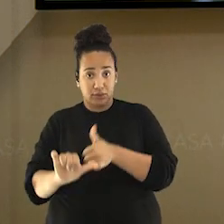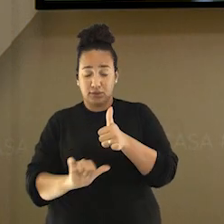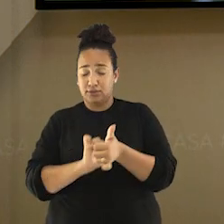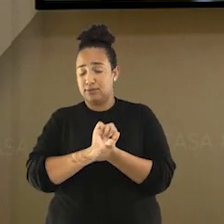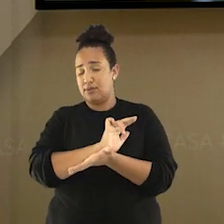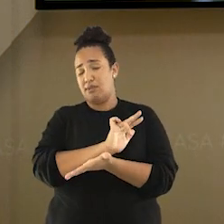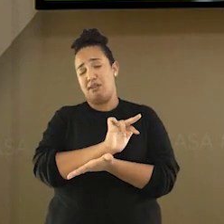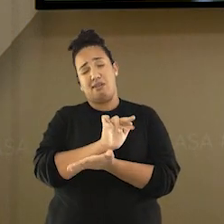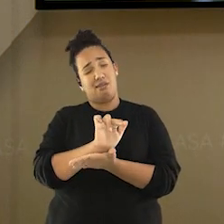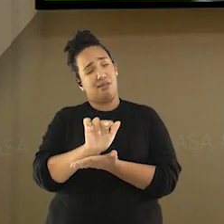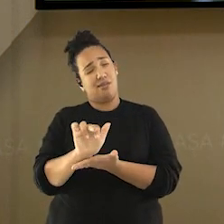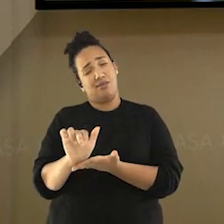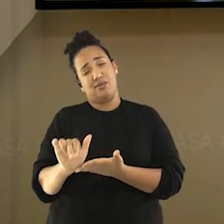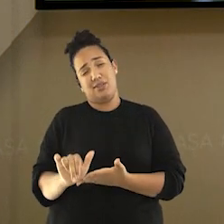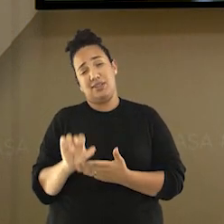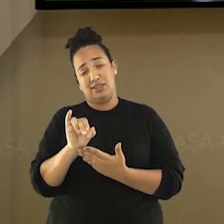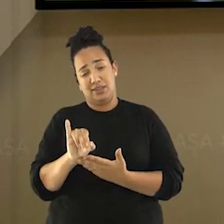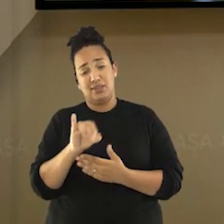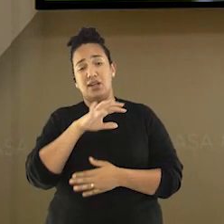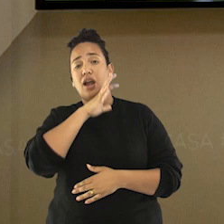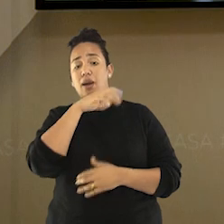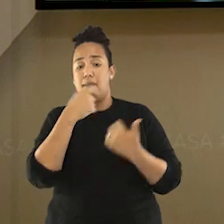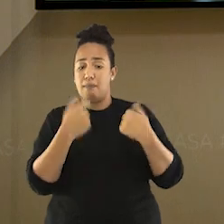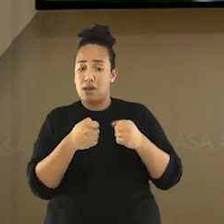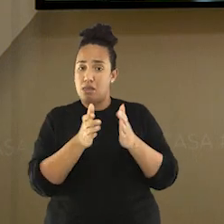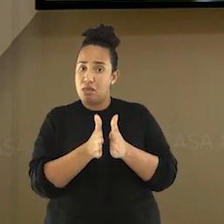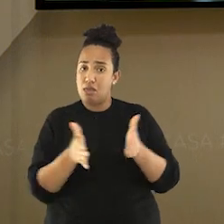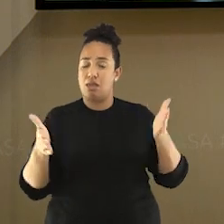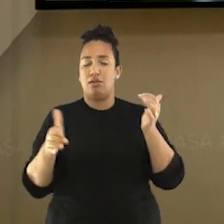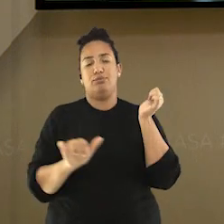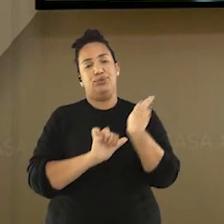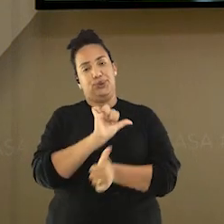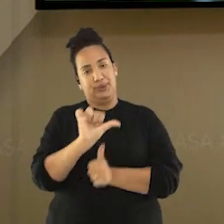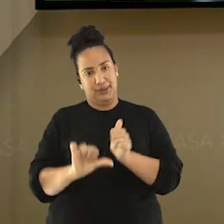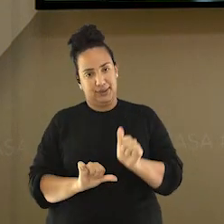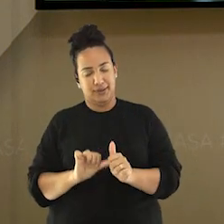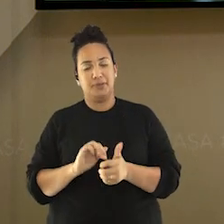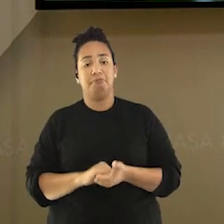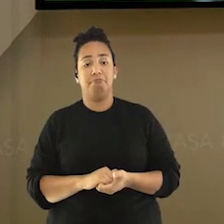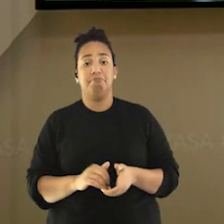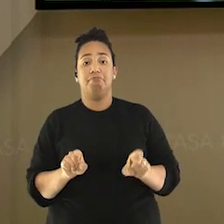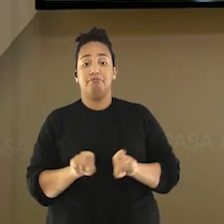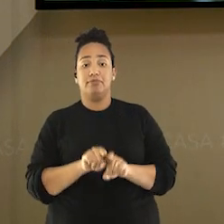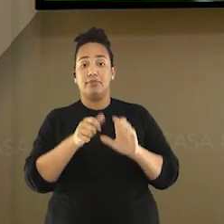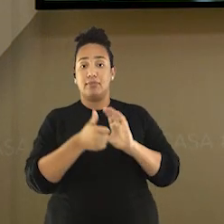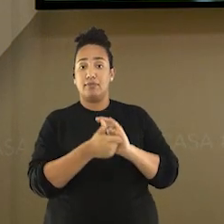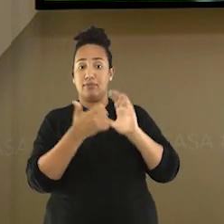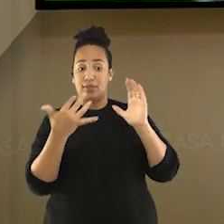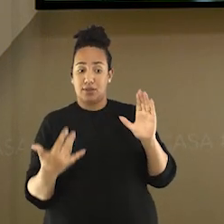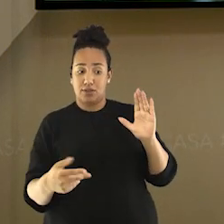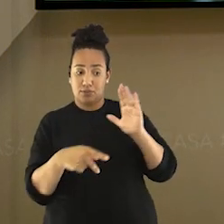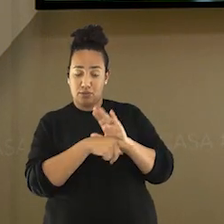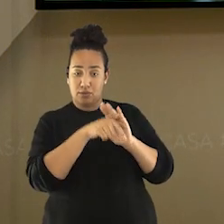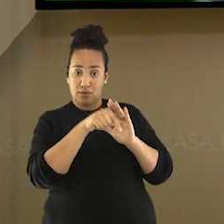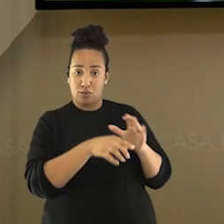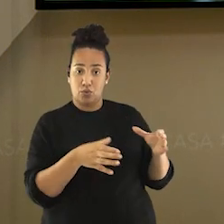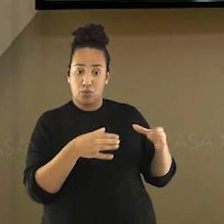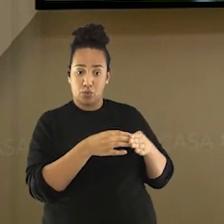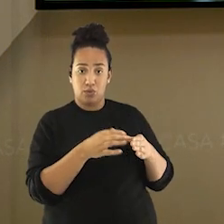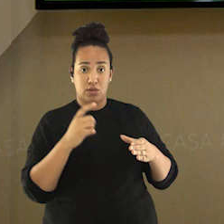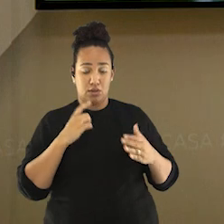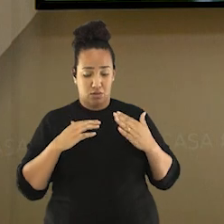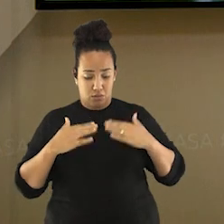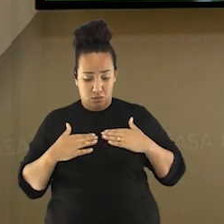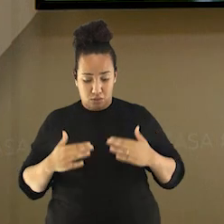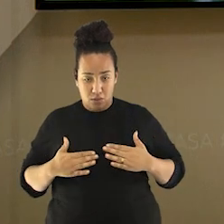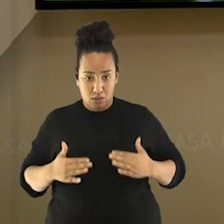longo da vida do animal, sempre que ele precisa crescer. E outra característica dos artrópodes é que seu corpo é dividido em segmentos, em